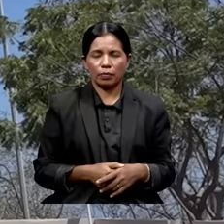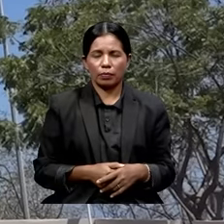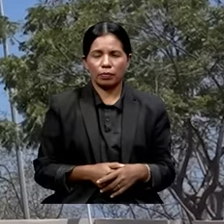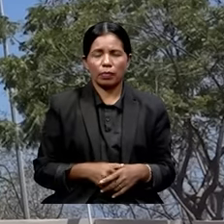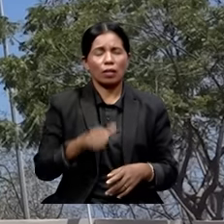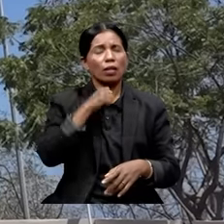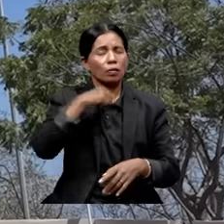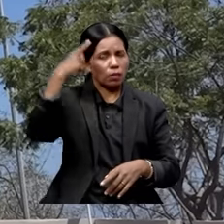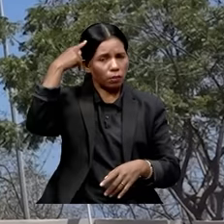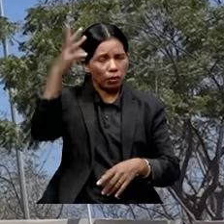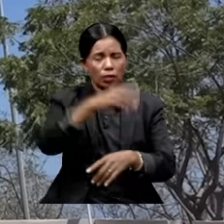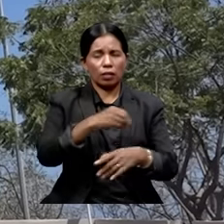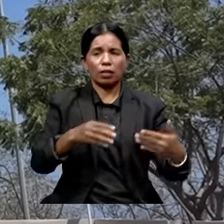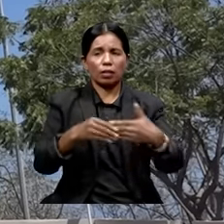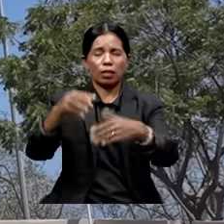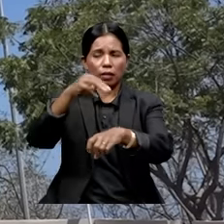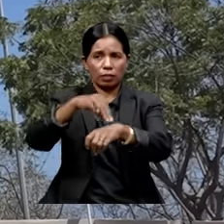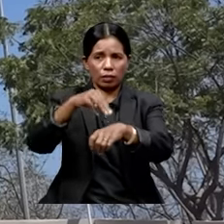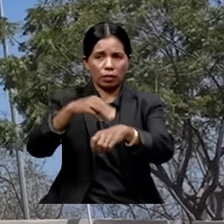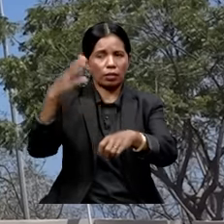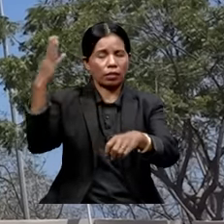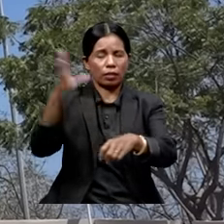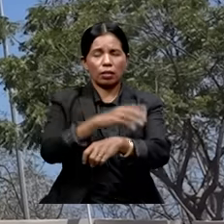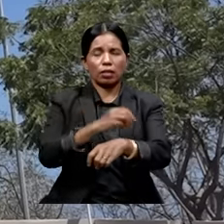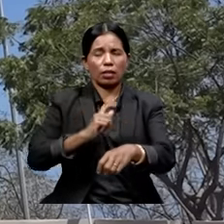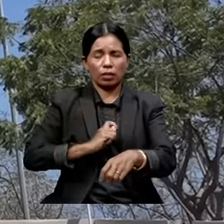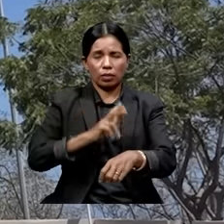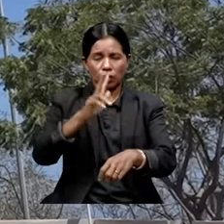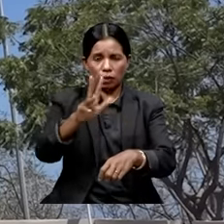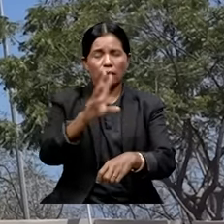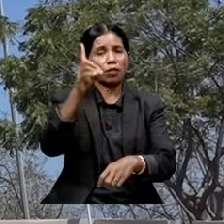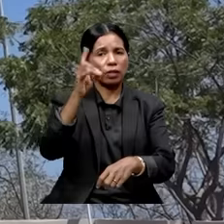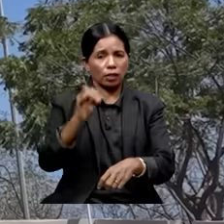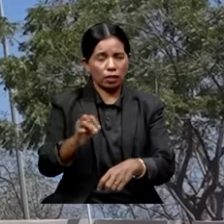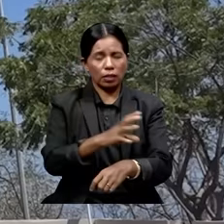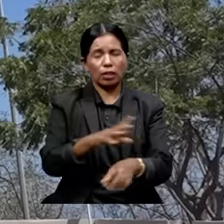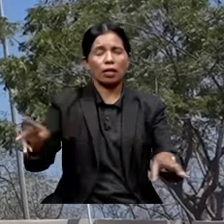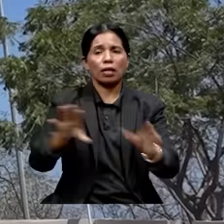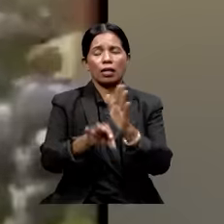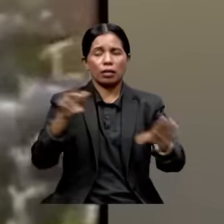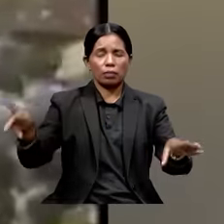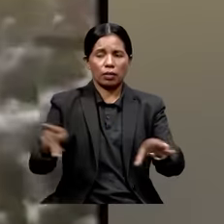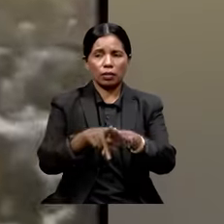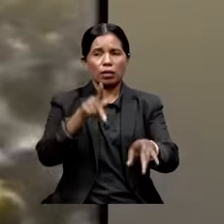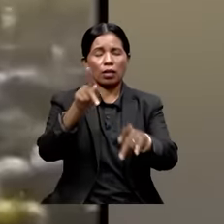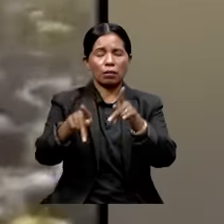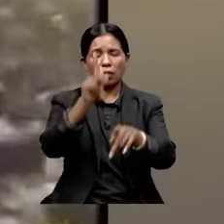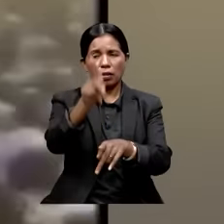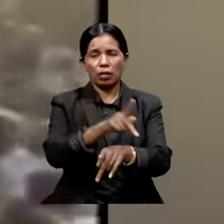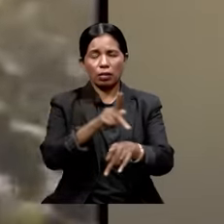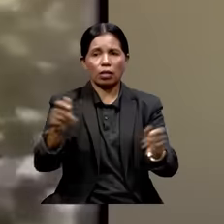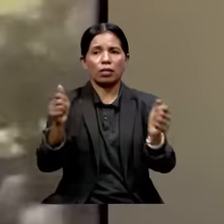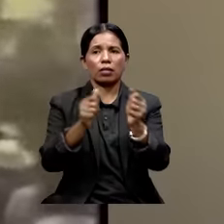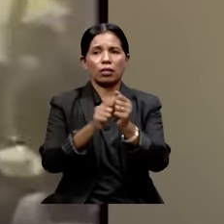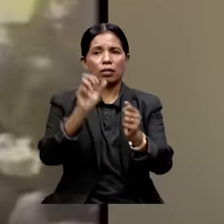Papa João Paulo II lidera misa eucarística ia praça tasitolu dili niang, nebe hetan participação serani católica liu rihun